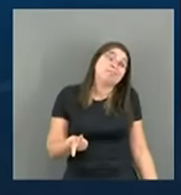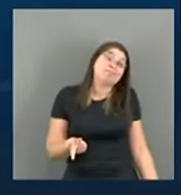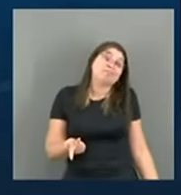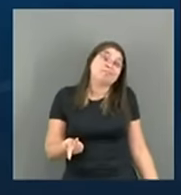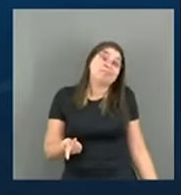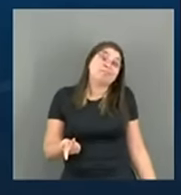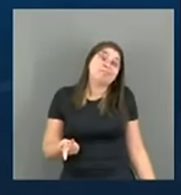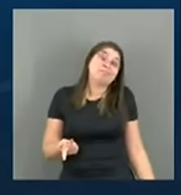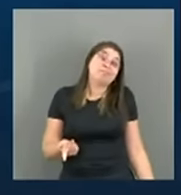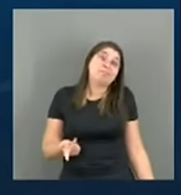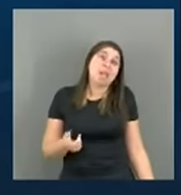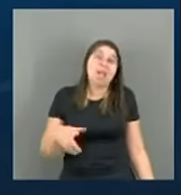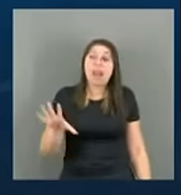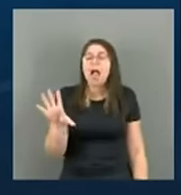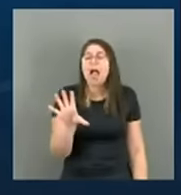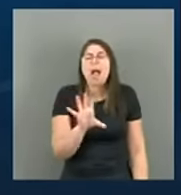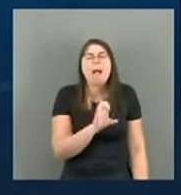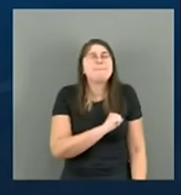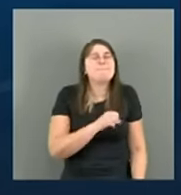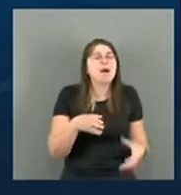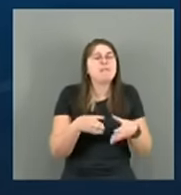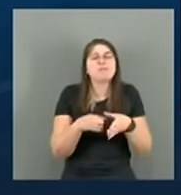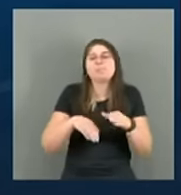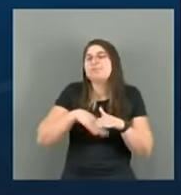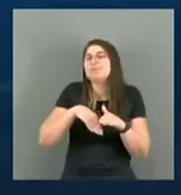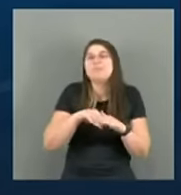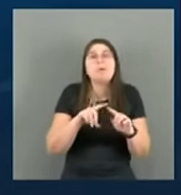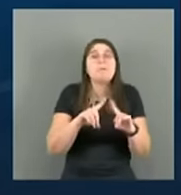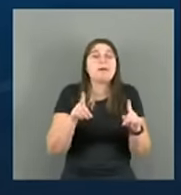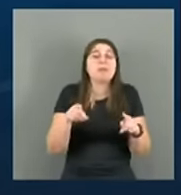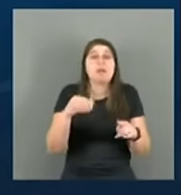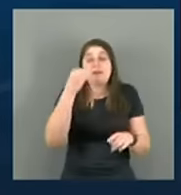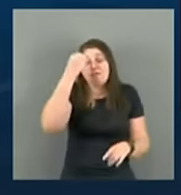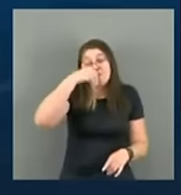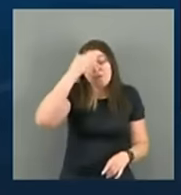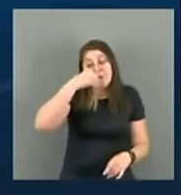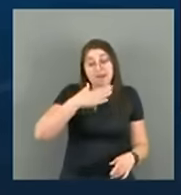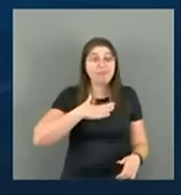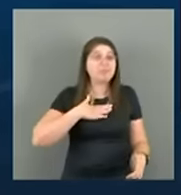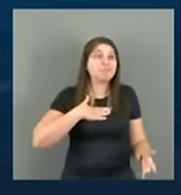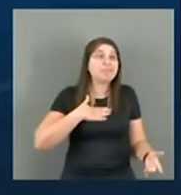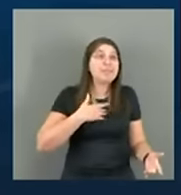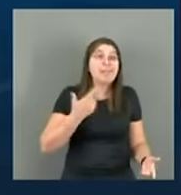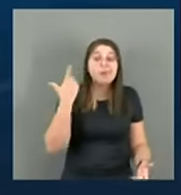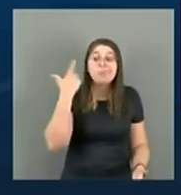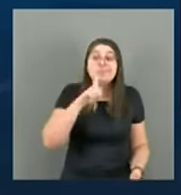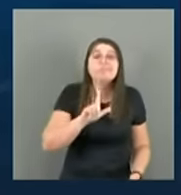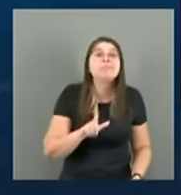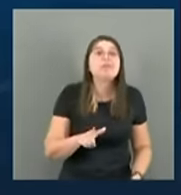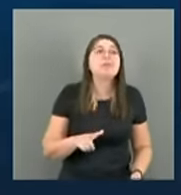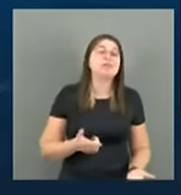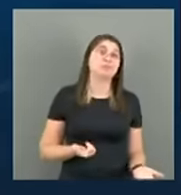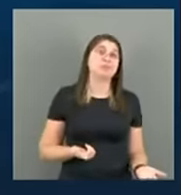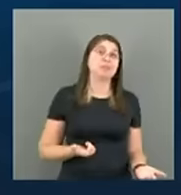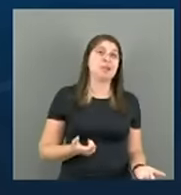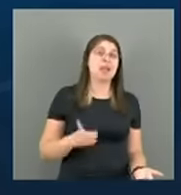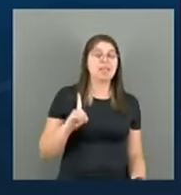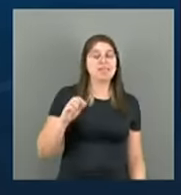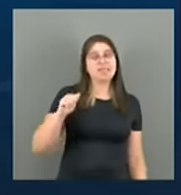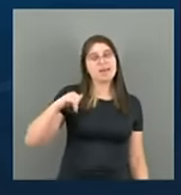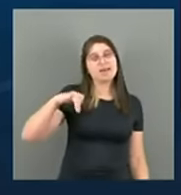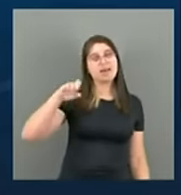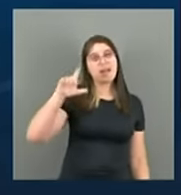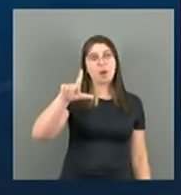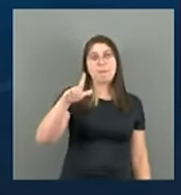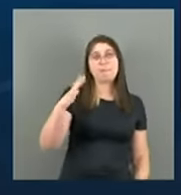uma pessoa que amava o time dela. Porém, ela acabou sendo vulnerável a mim, porque o Daniel me ajudou e porque